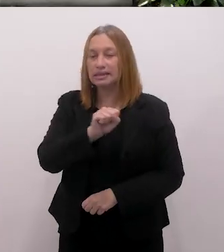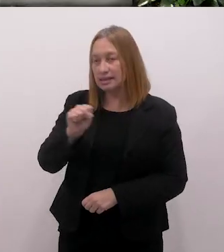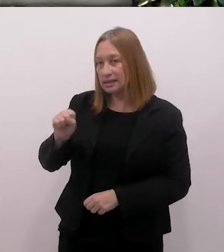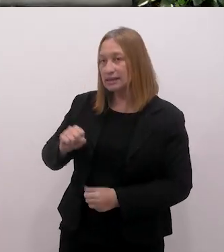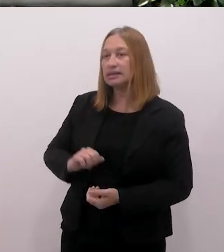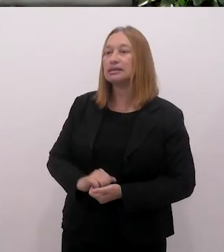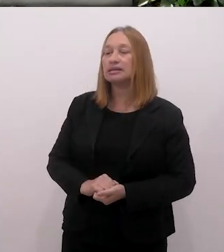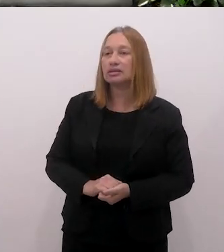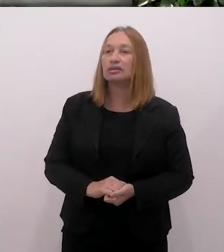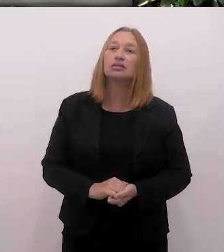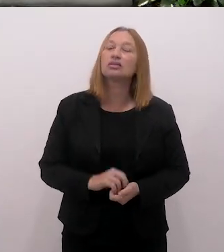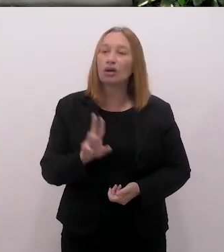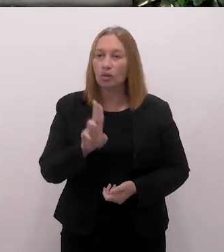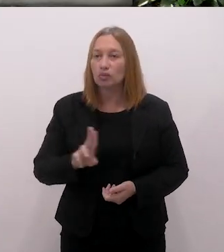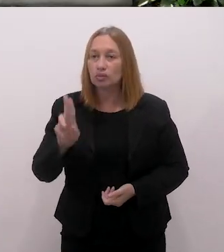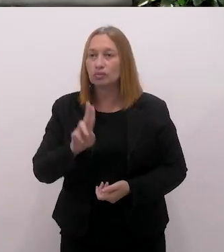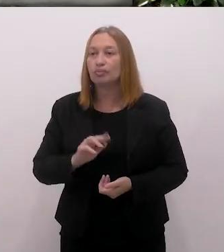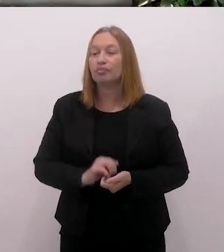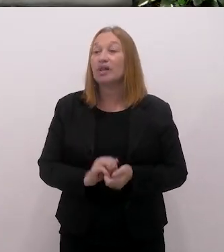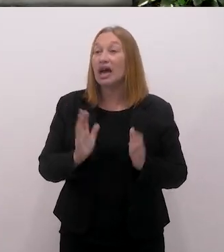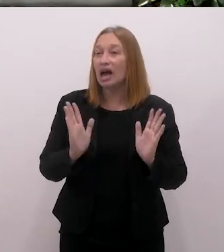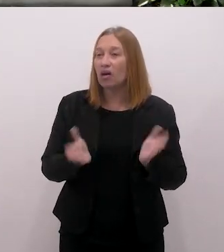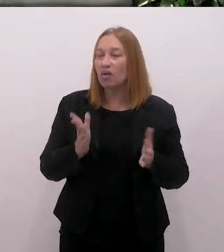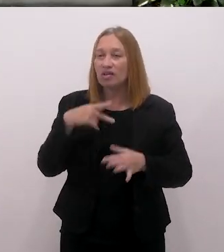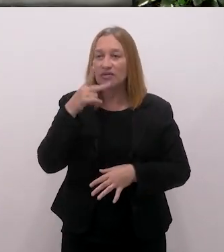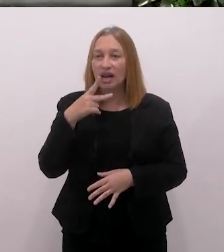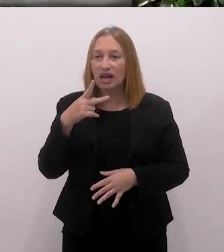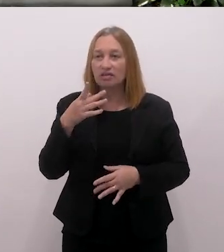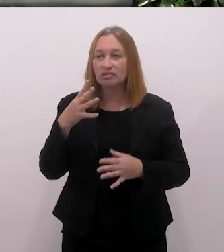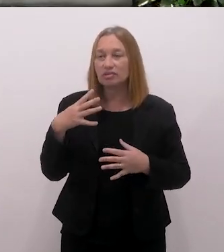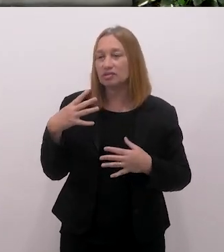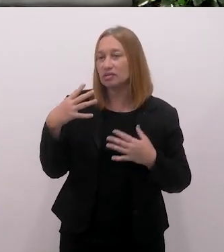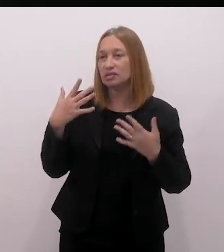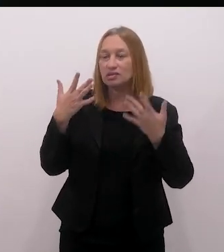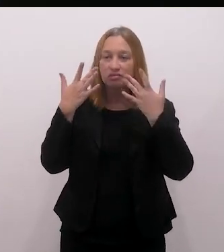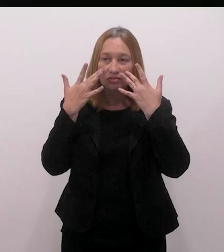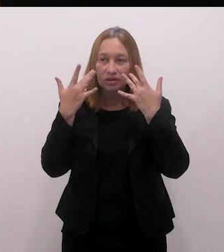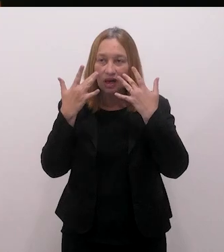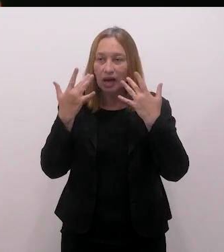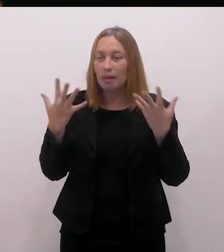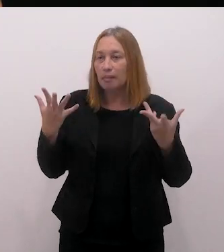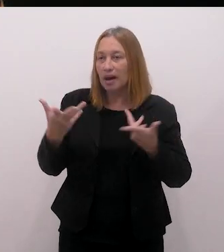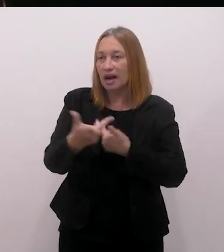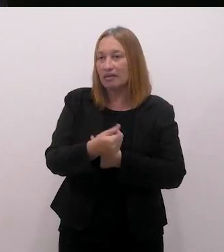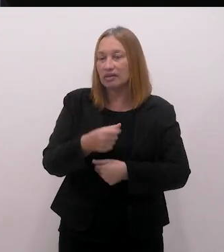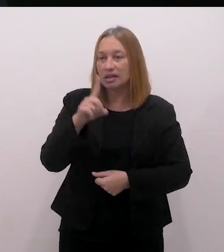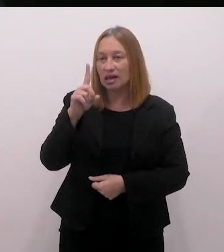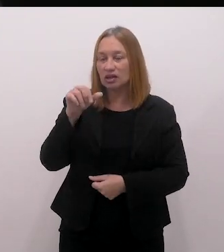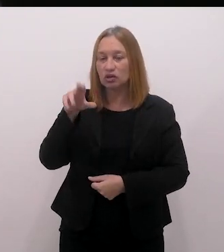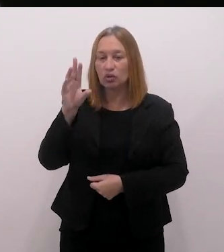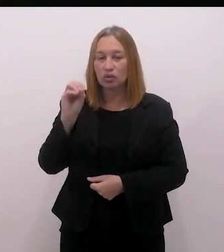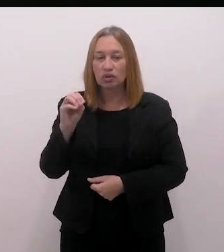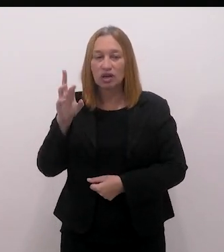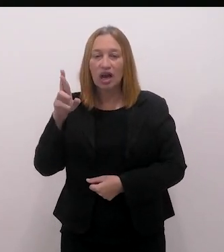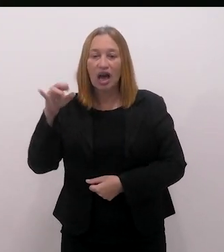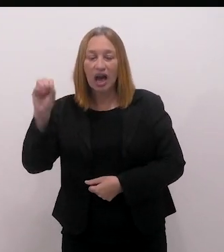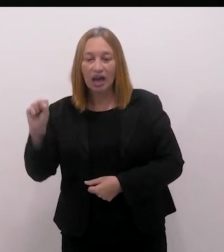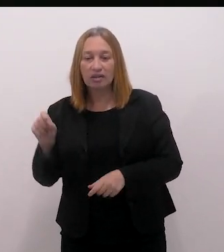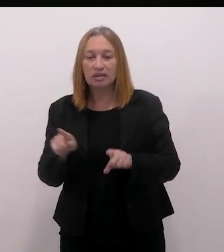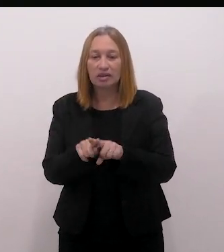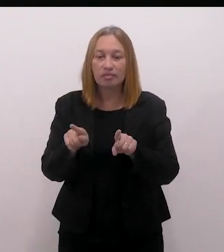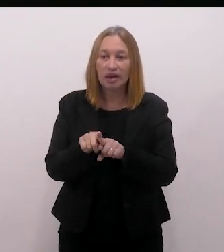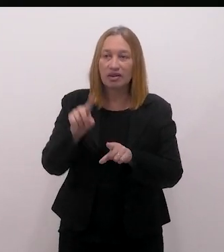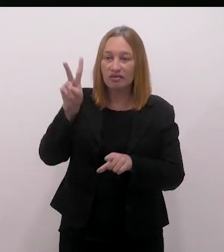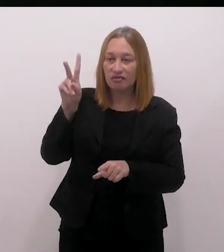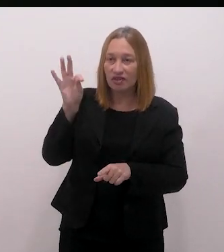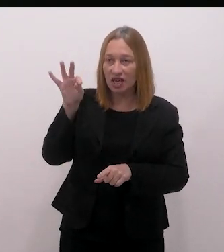muito importante. Muito. A referência para mim é muito importante, eu uso muito. Agora vamos falar do teu espetáculo maravilhoso, A Dona